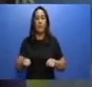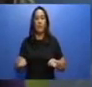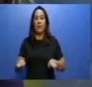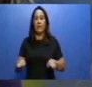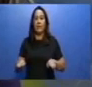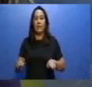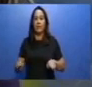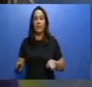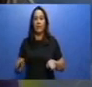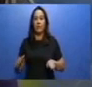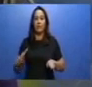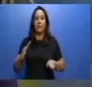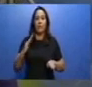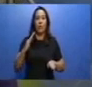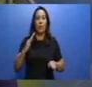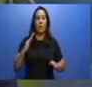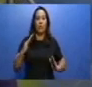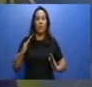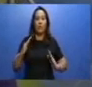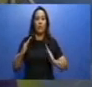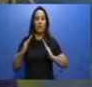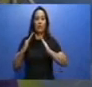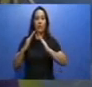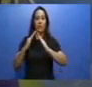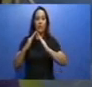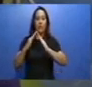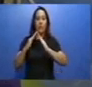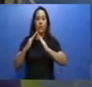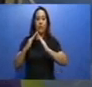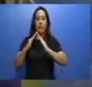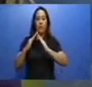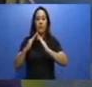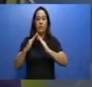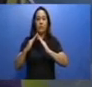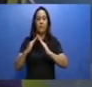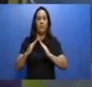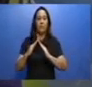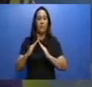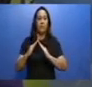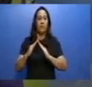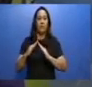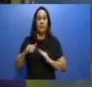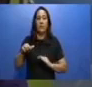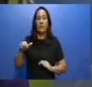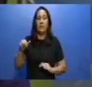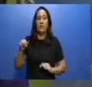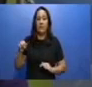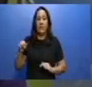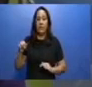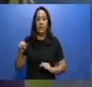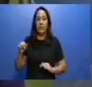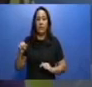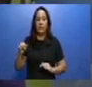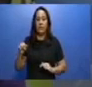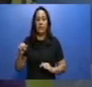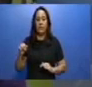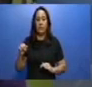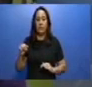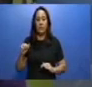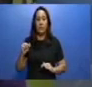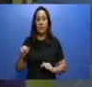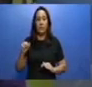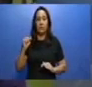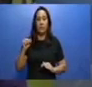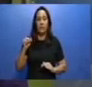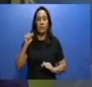quantos pontinhos a professora usou. 1, 2, 3, 4, 5, 6, 7. Aí eu passo o traço.